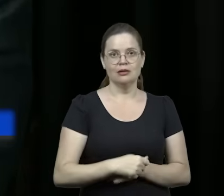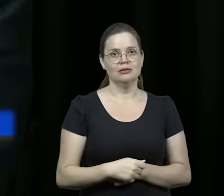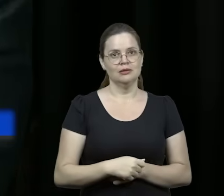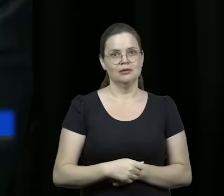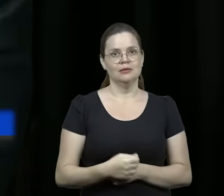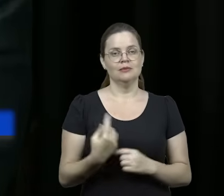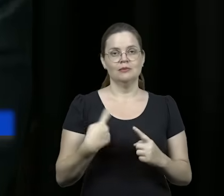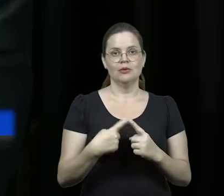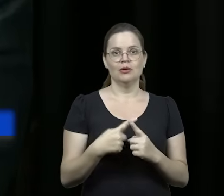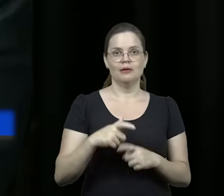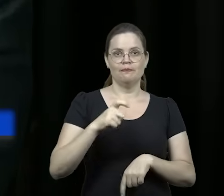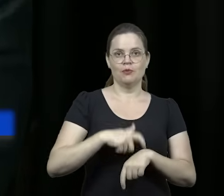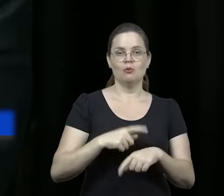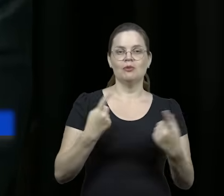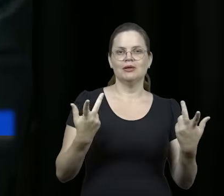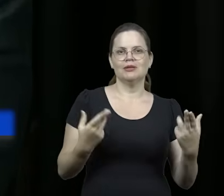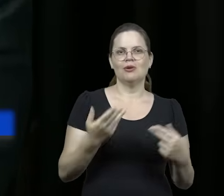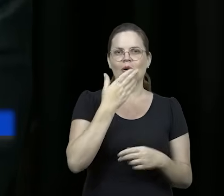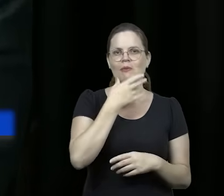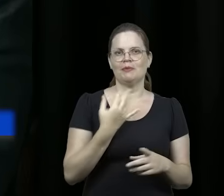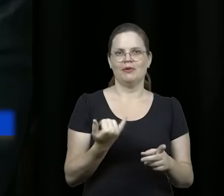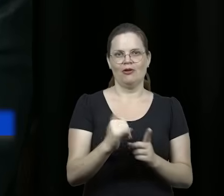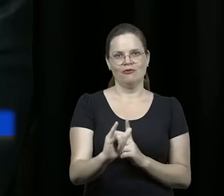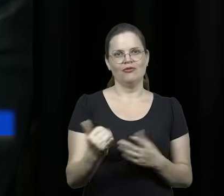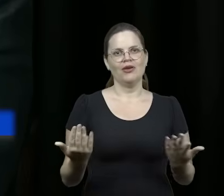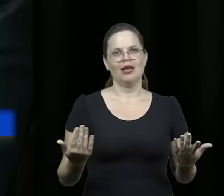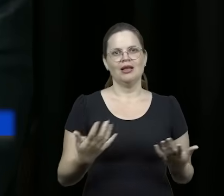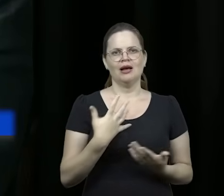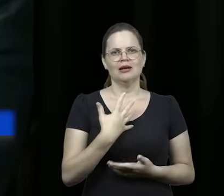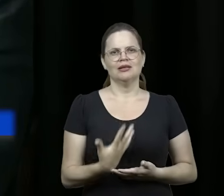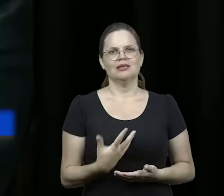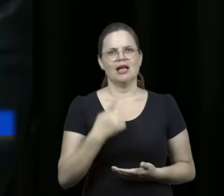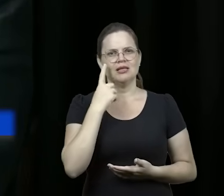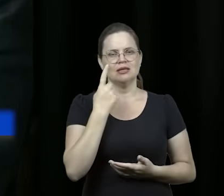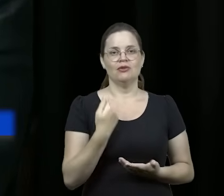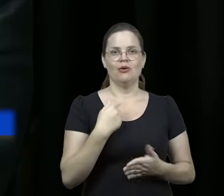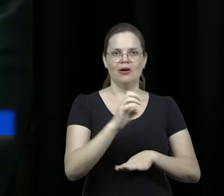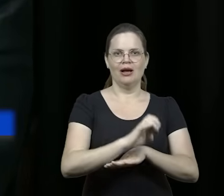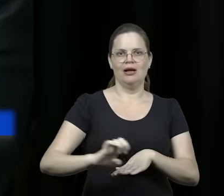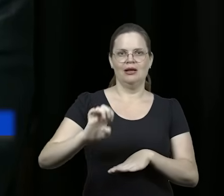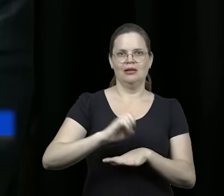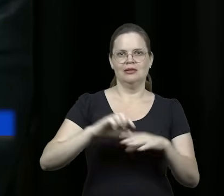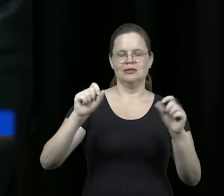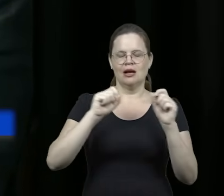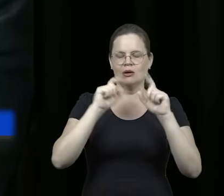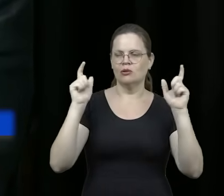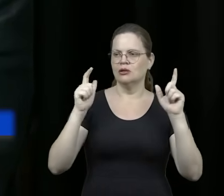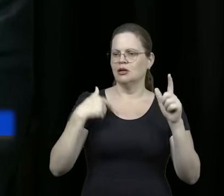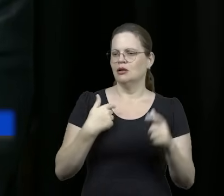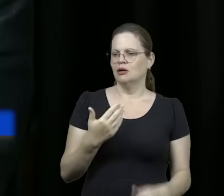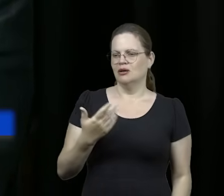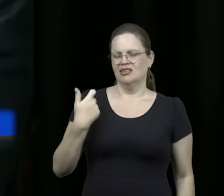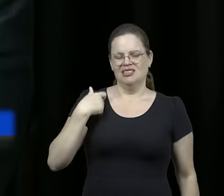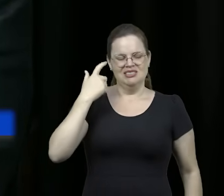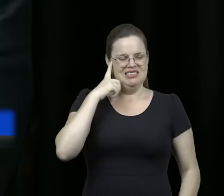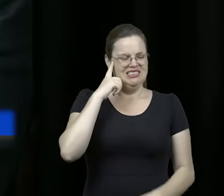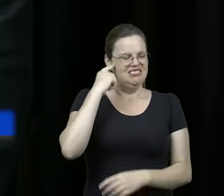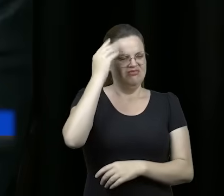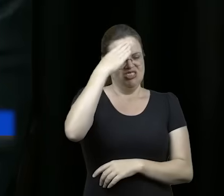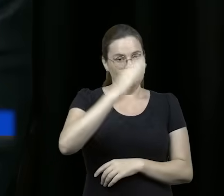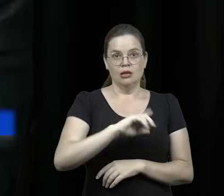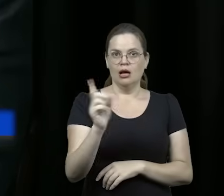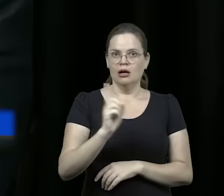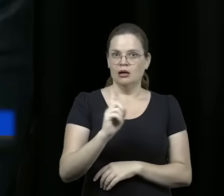cansado, Elias, o anjo acorda ele e dá aquilo que ele precisava, de alimento. Mas ele queria parar, não,